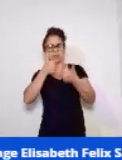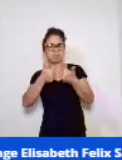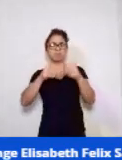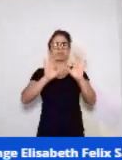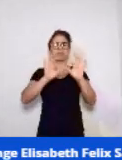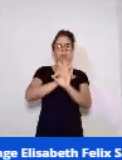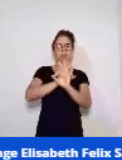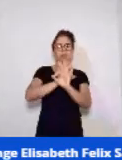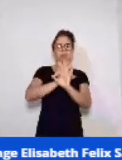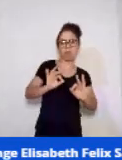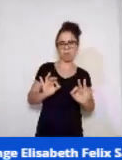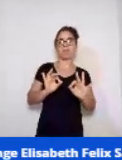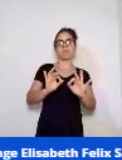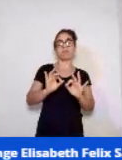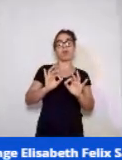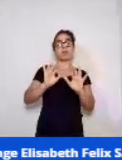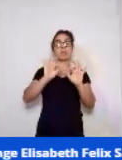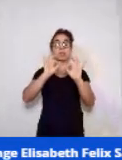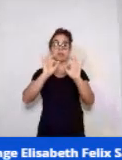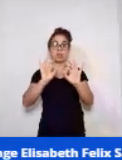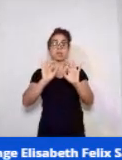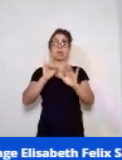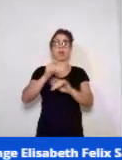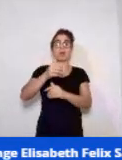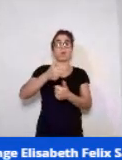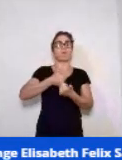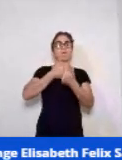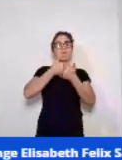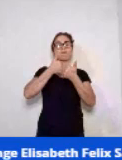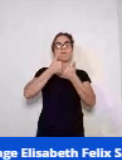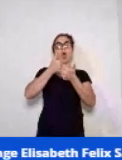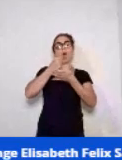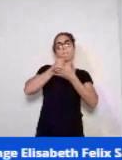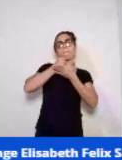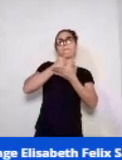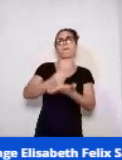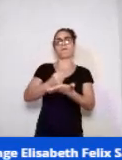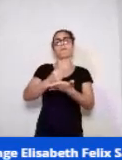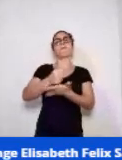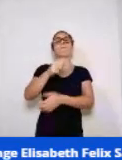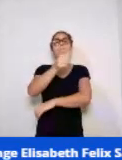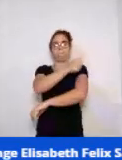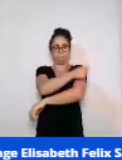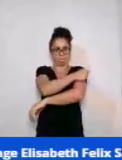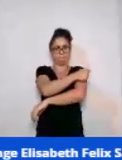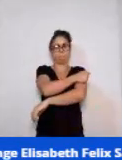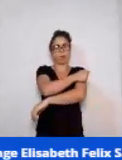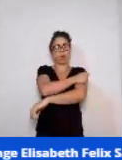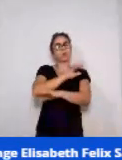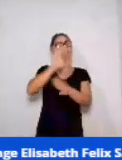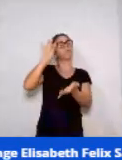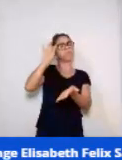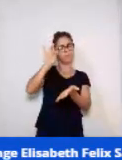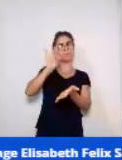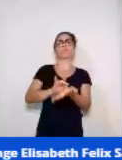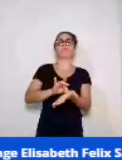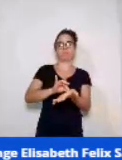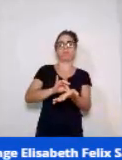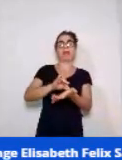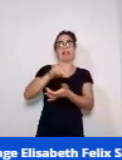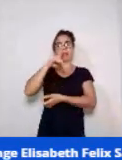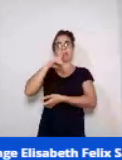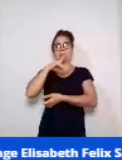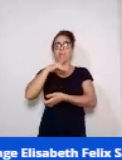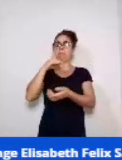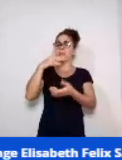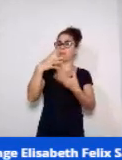algo que realmente fosse suprir as nossas necessidades, pois a gente sabia que muitos não conseguiriam ter acesso